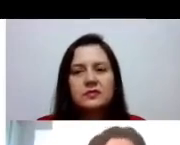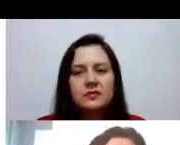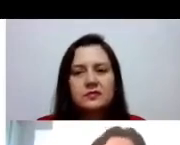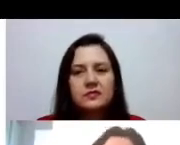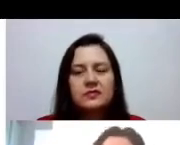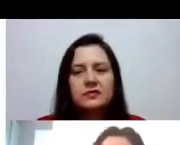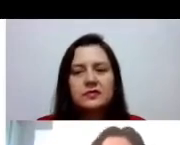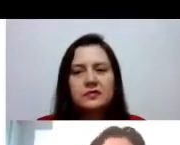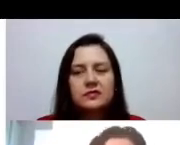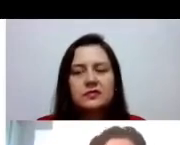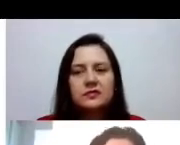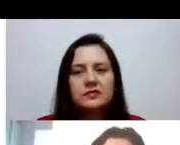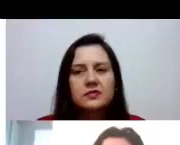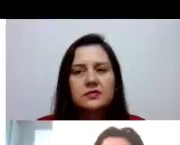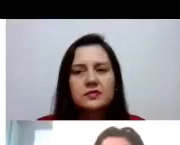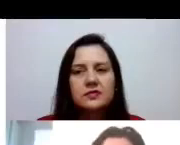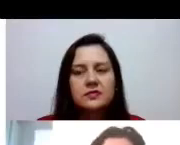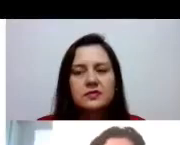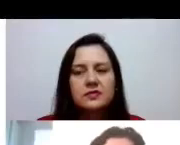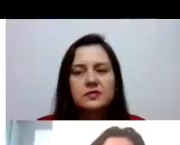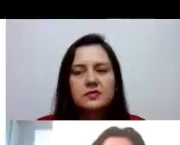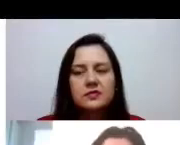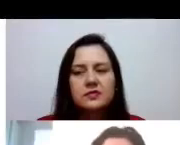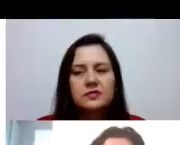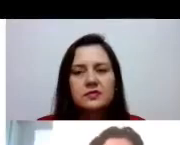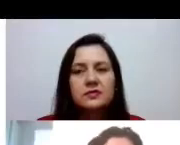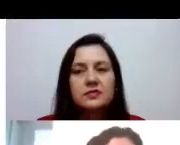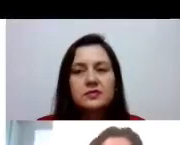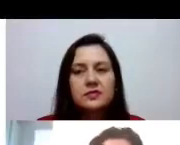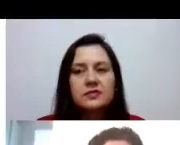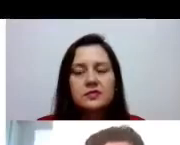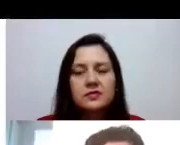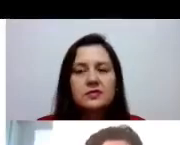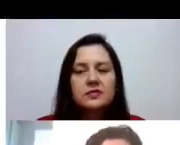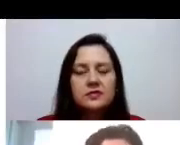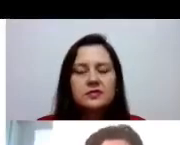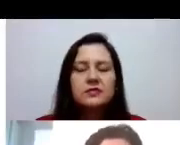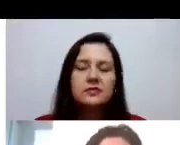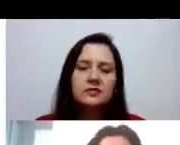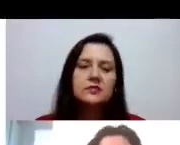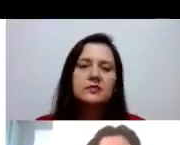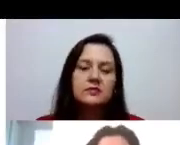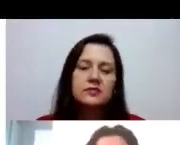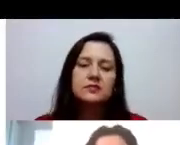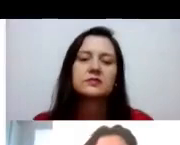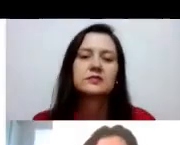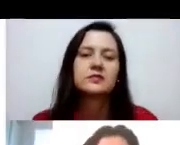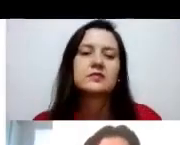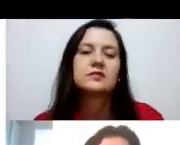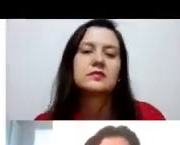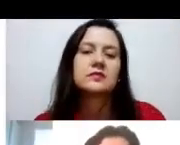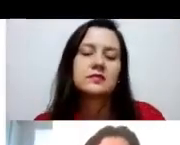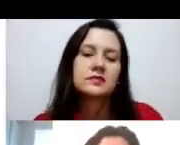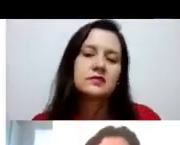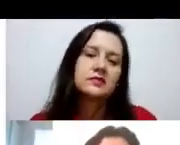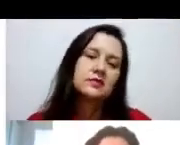de admissão, atos de aposentadoria, de demissão, corregedoria, é tudo investigado pelo tribunal. Então, assim, é muito importante que a